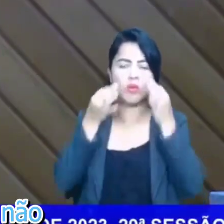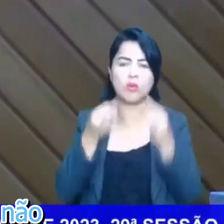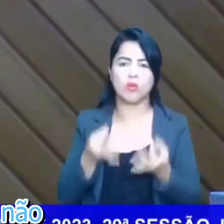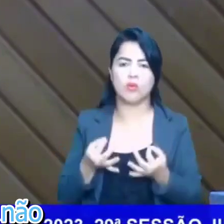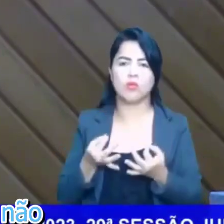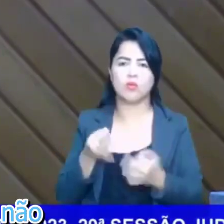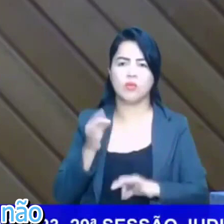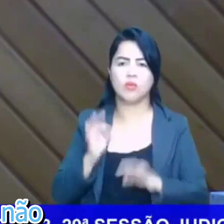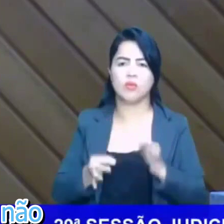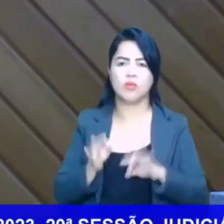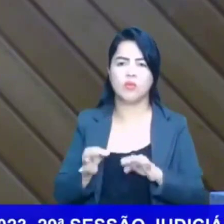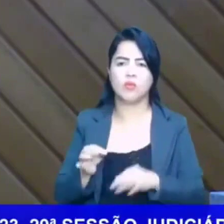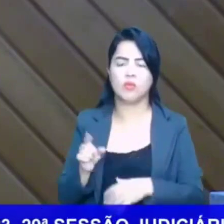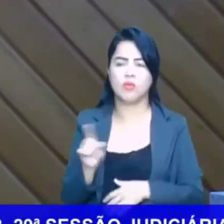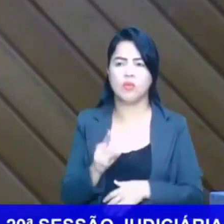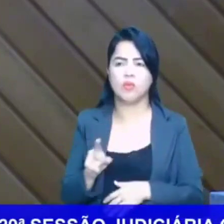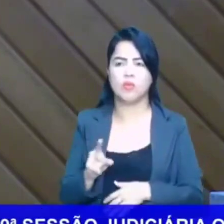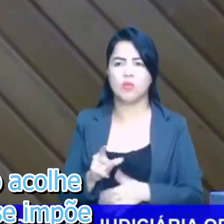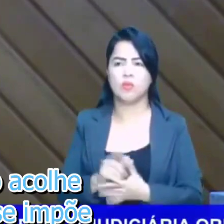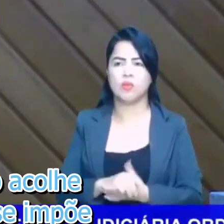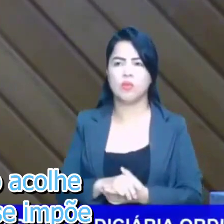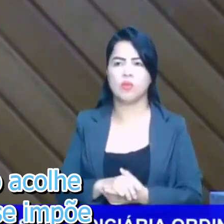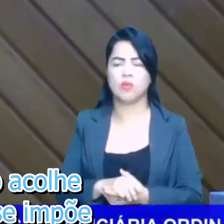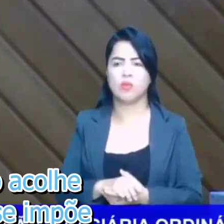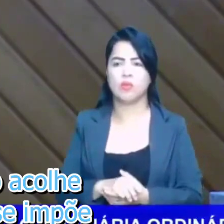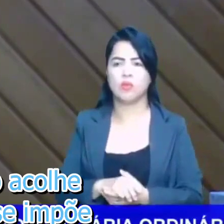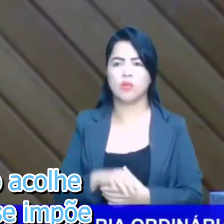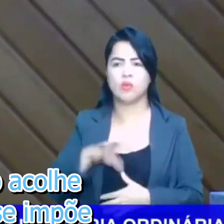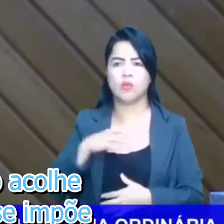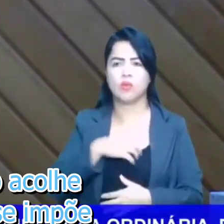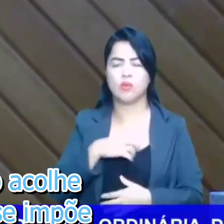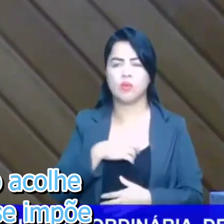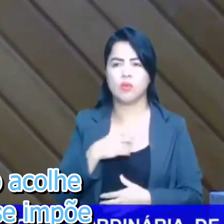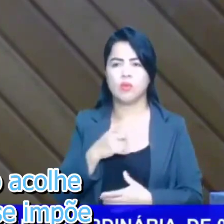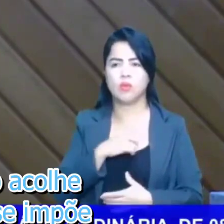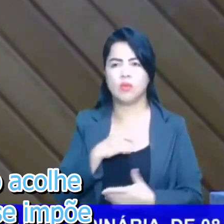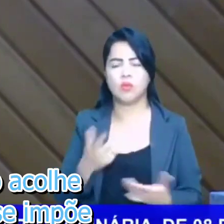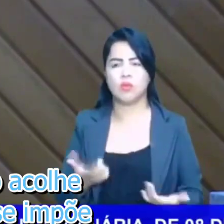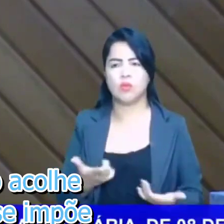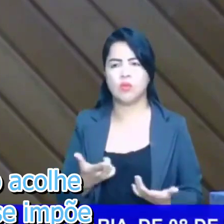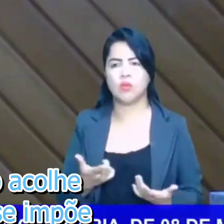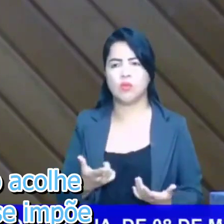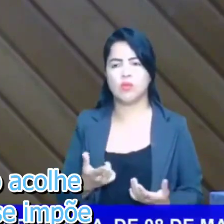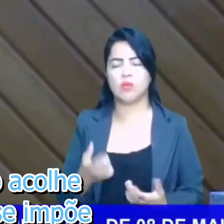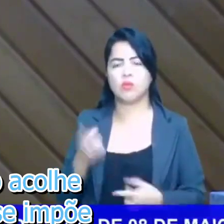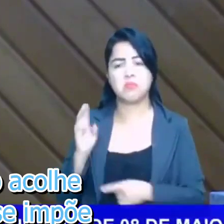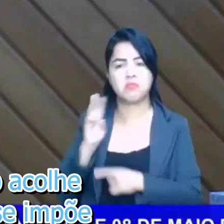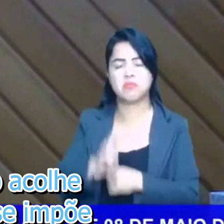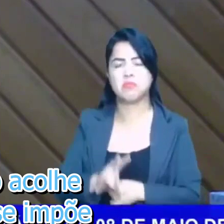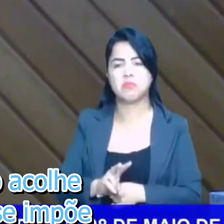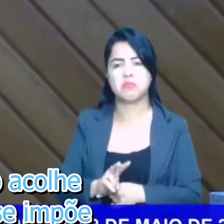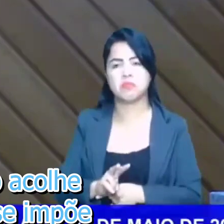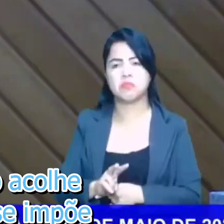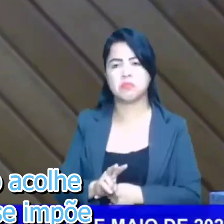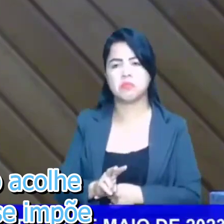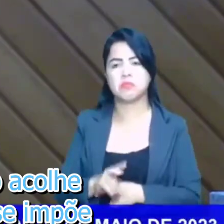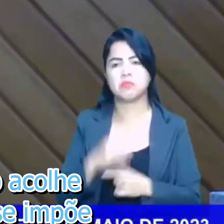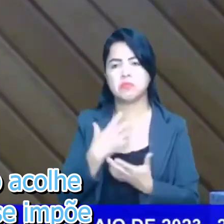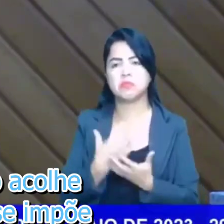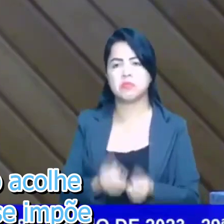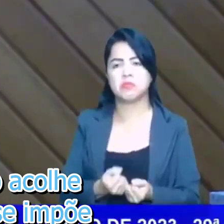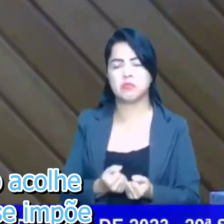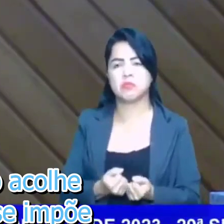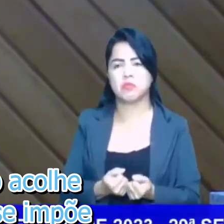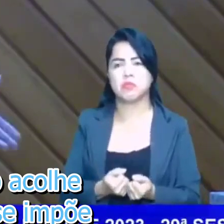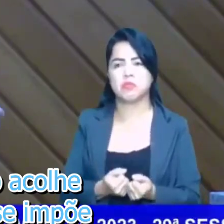pelo lar jurídico, não da forma que pretende ou que induz a defesa e como acolhe o